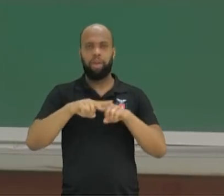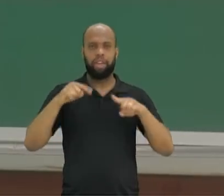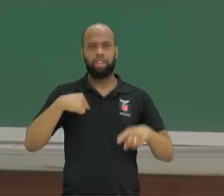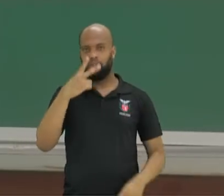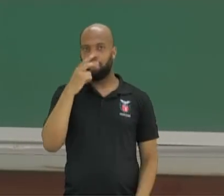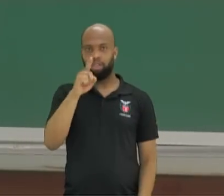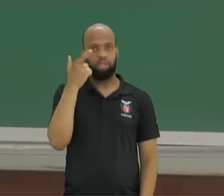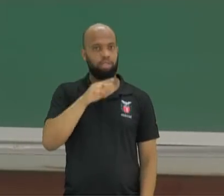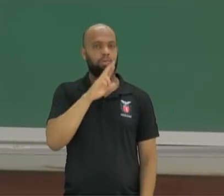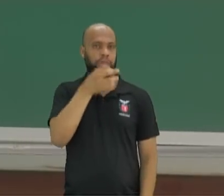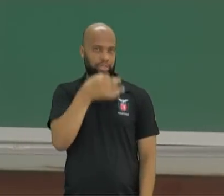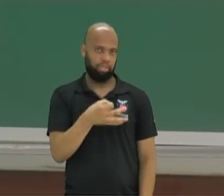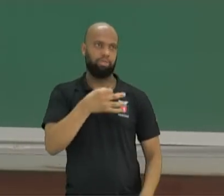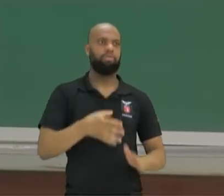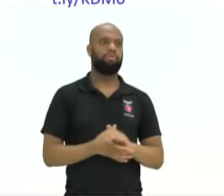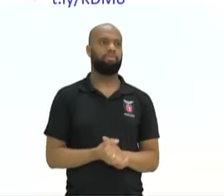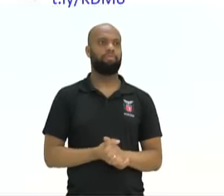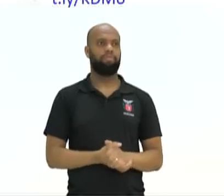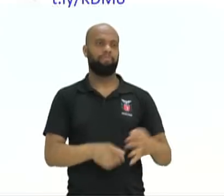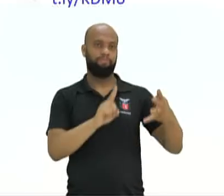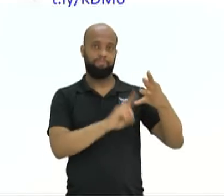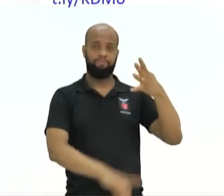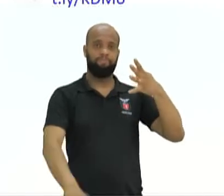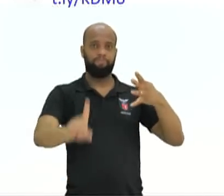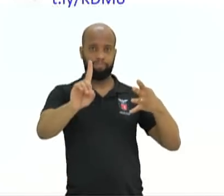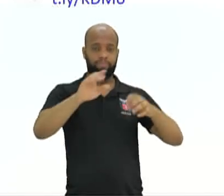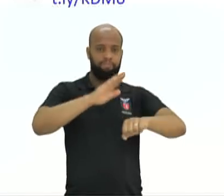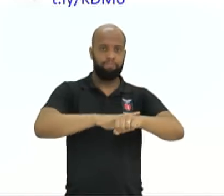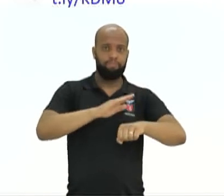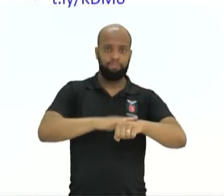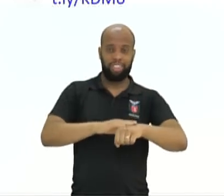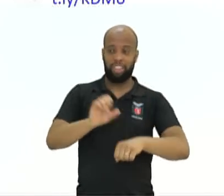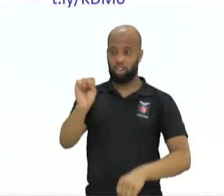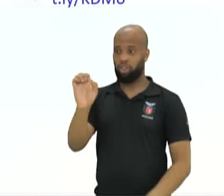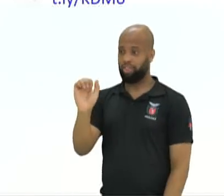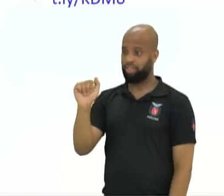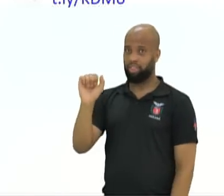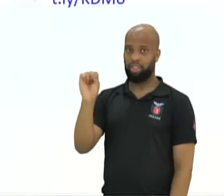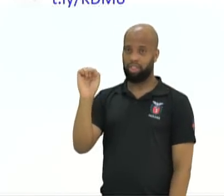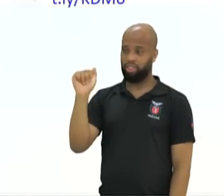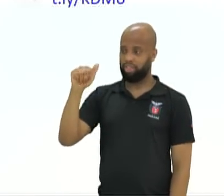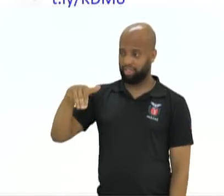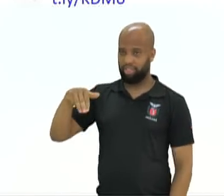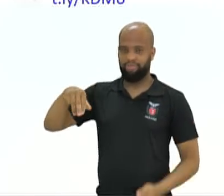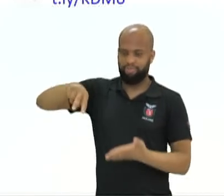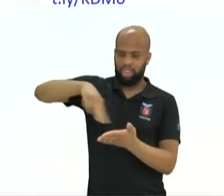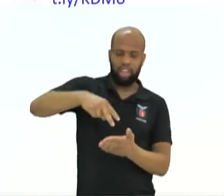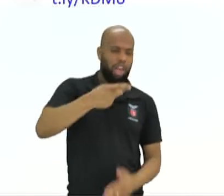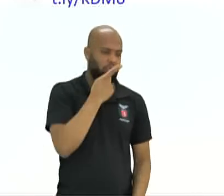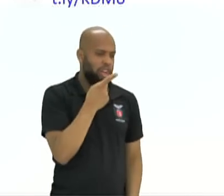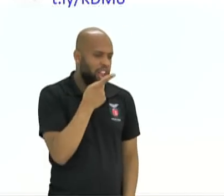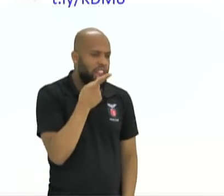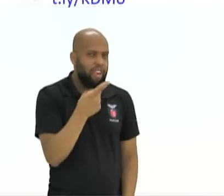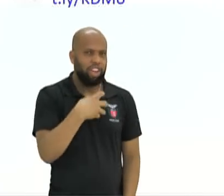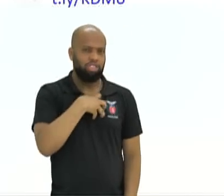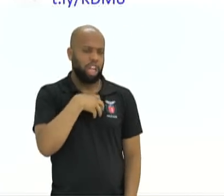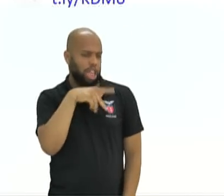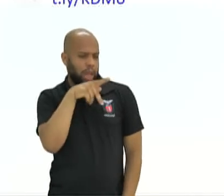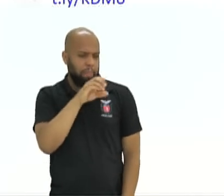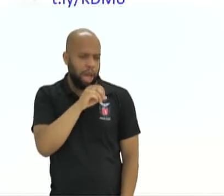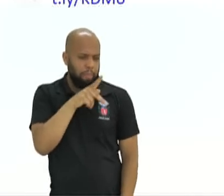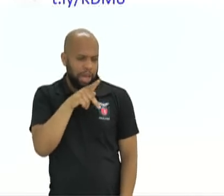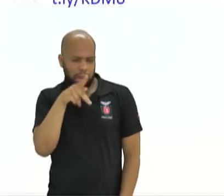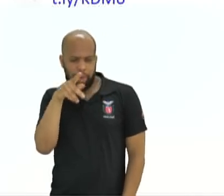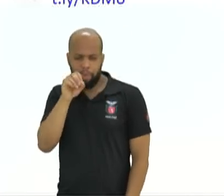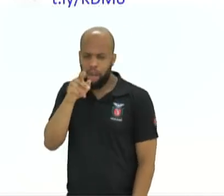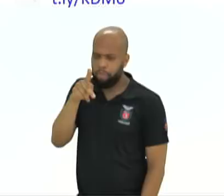vocês já sabiam, né? Então, quando dançava, o som repetia pop, conforme ele ia se